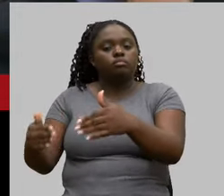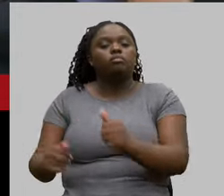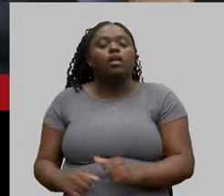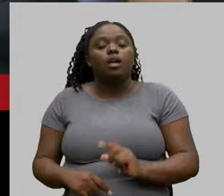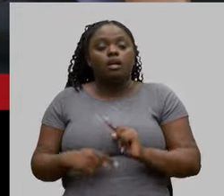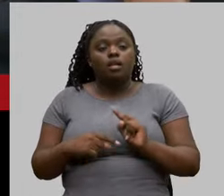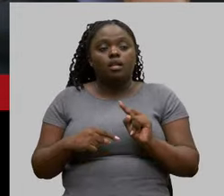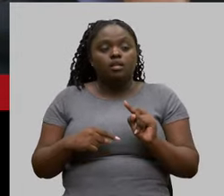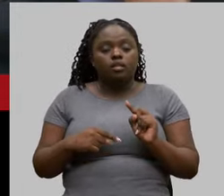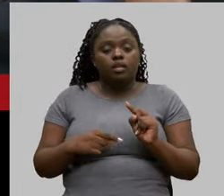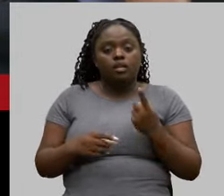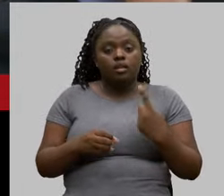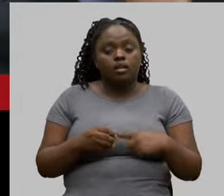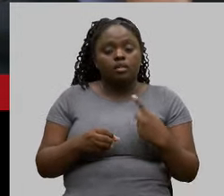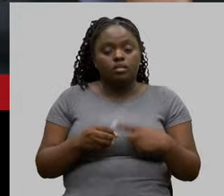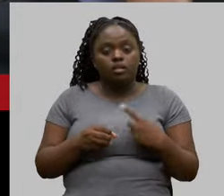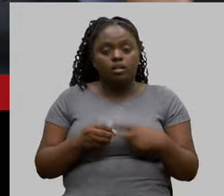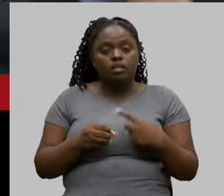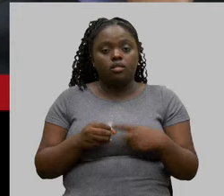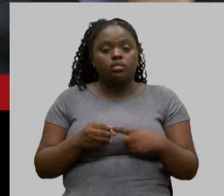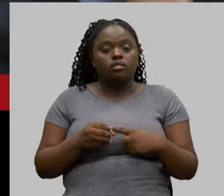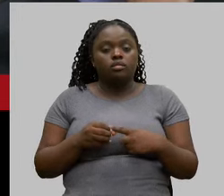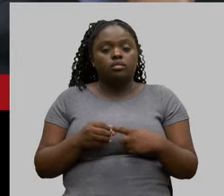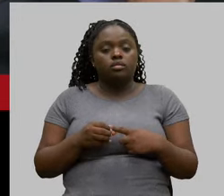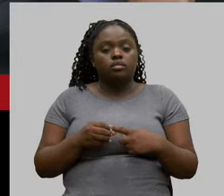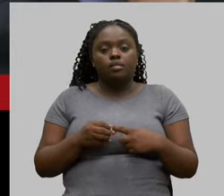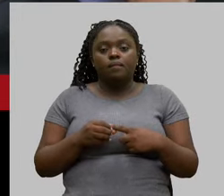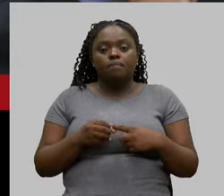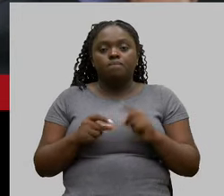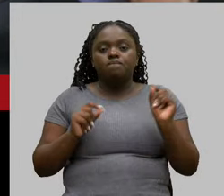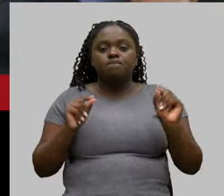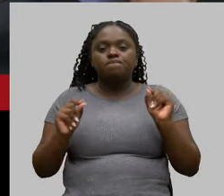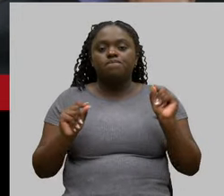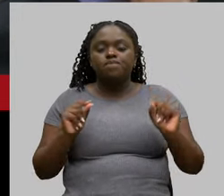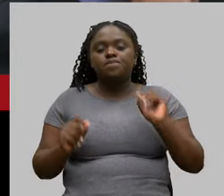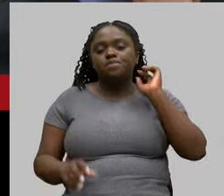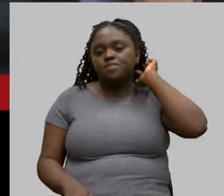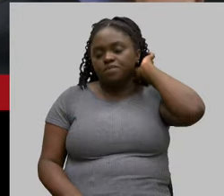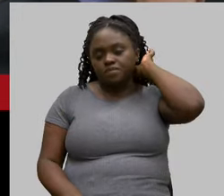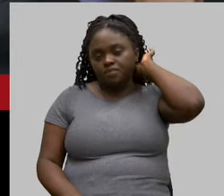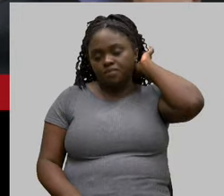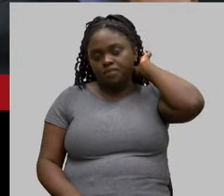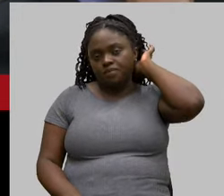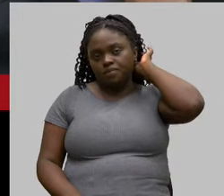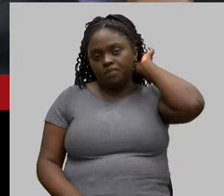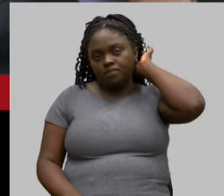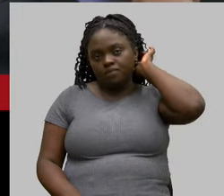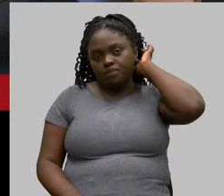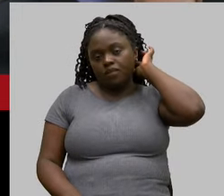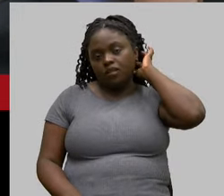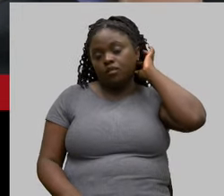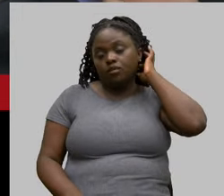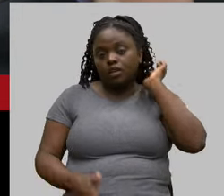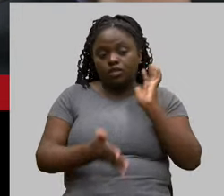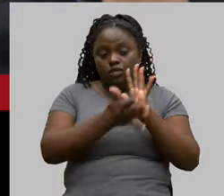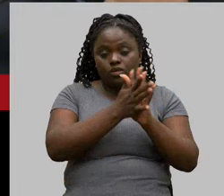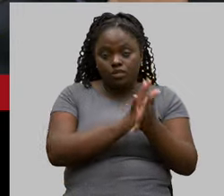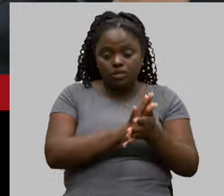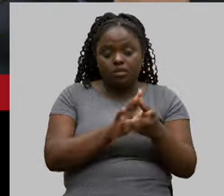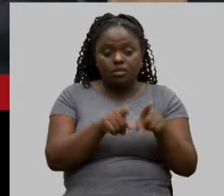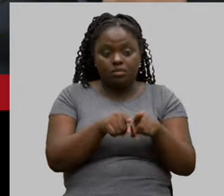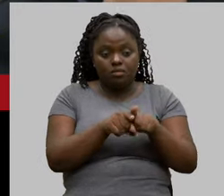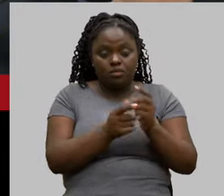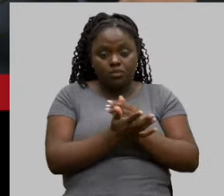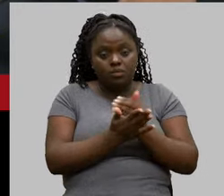ser no caso o município Instituto ele vai ser e ente instituidor e ente também de origem né